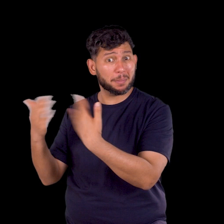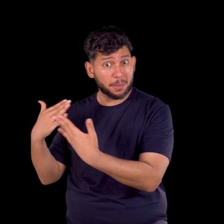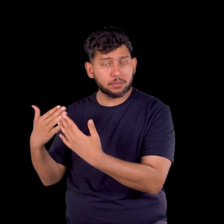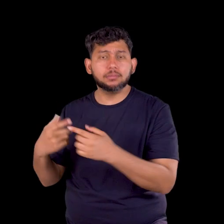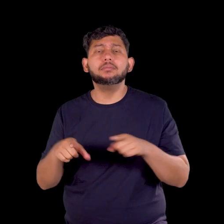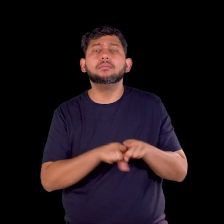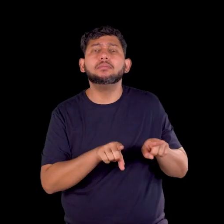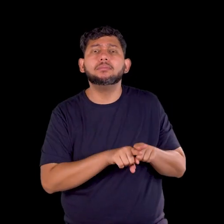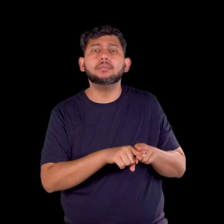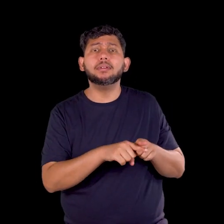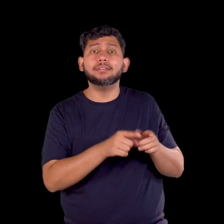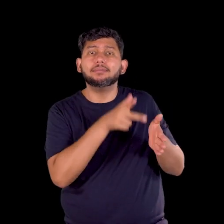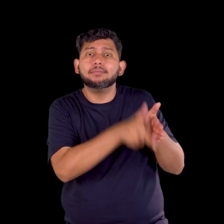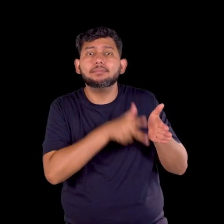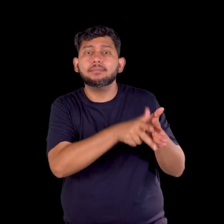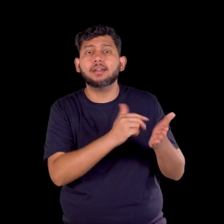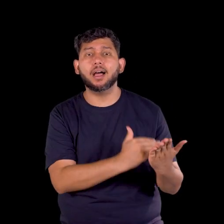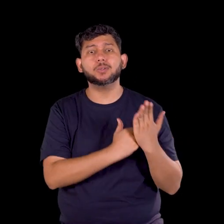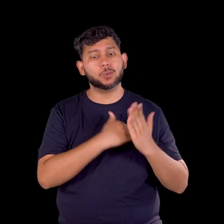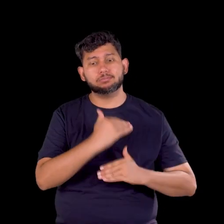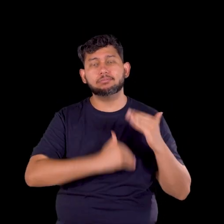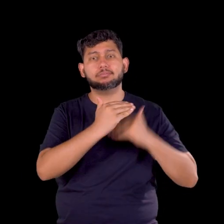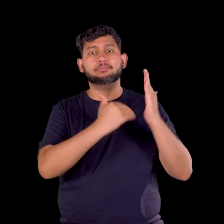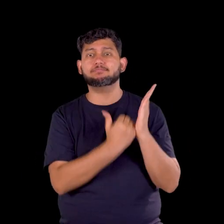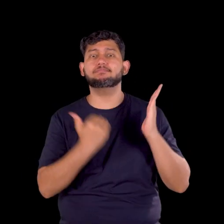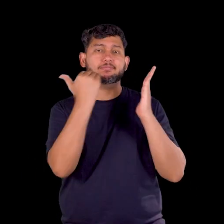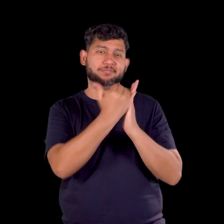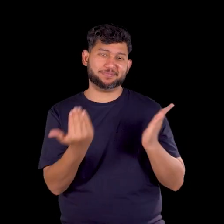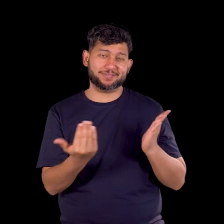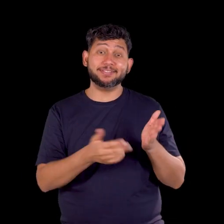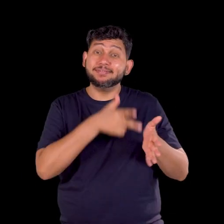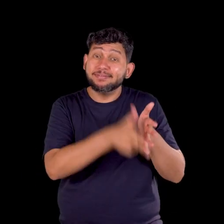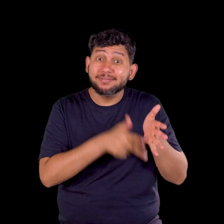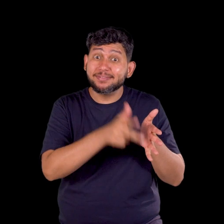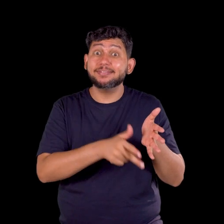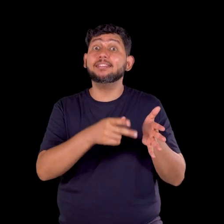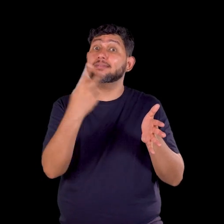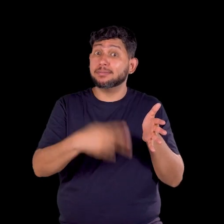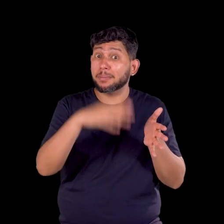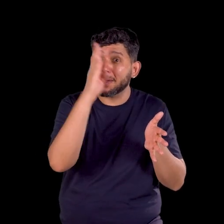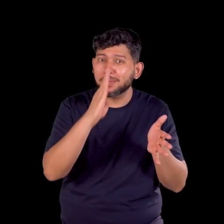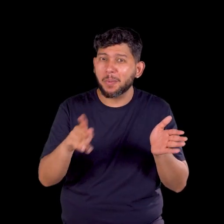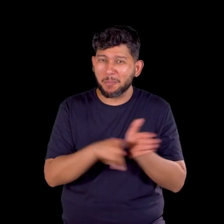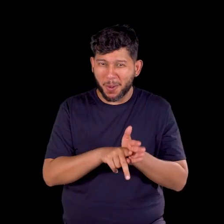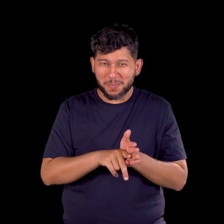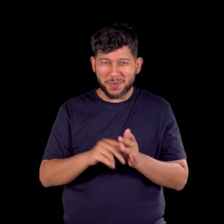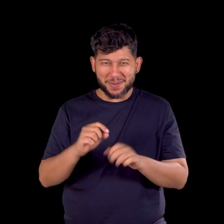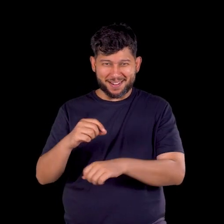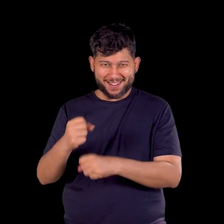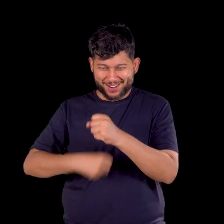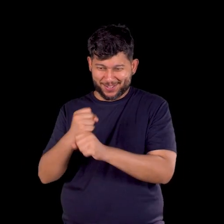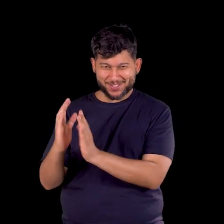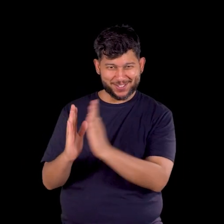trens abriram um novo caminho para o progresso e revolucionam o transporte ainda no Brasil Império, tendo como